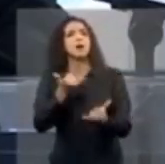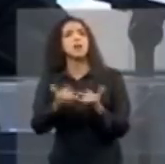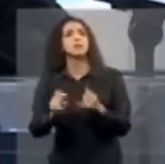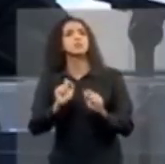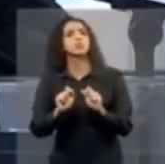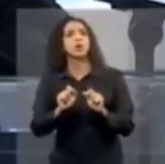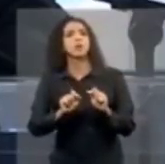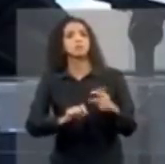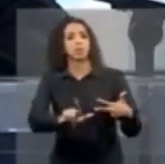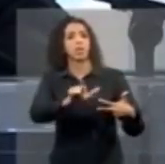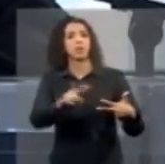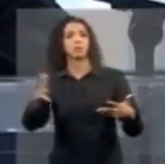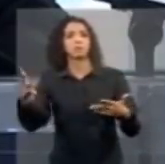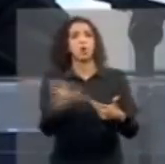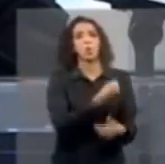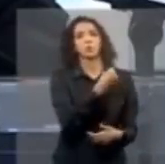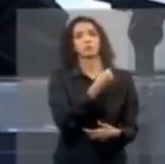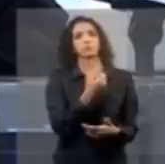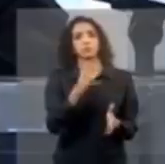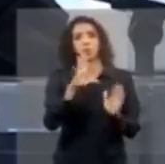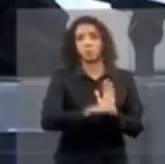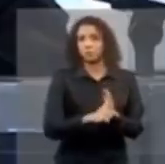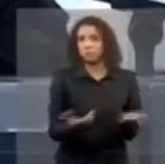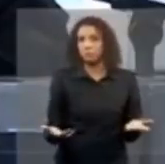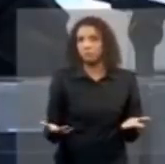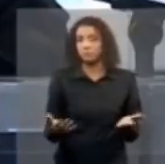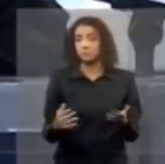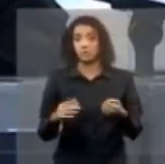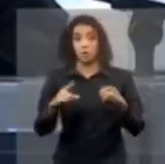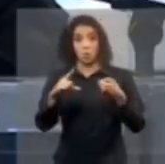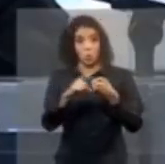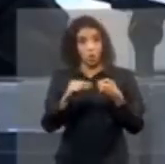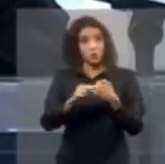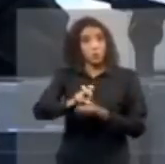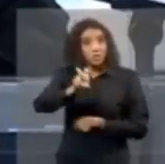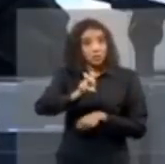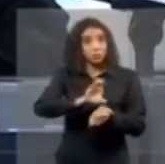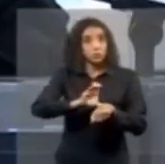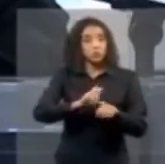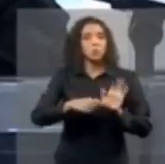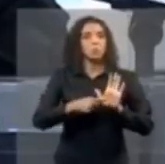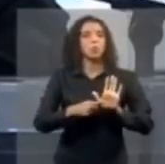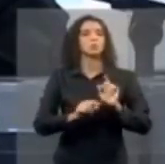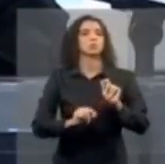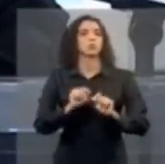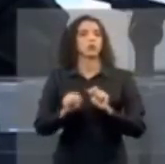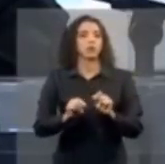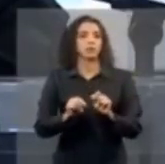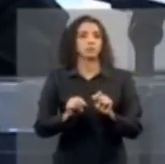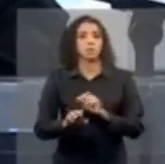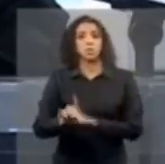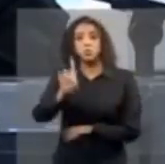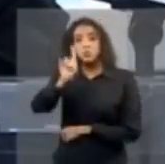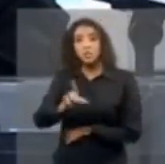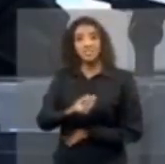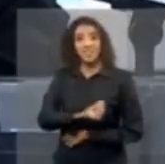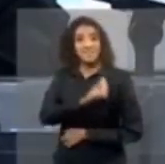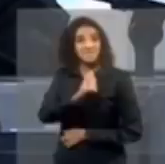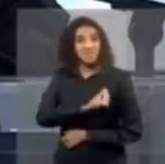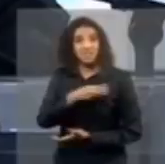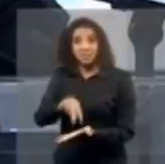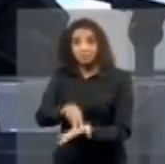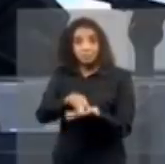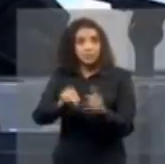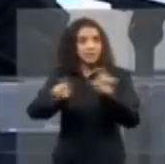poder constituinte originário. O artigo 5º da Constituição estabelece que a inviolabilidade do direito à vida